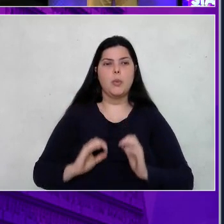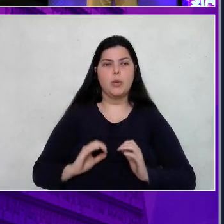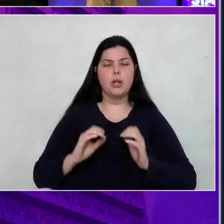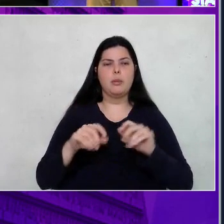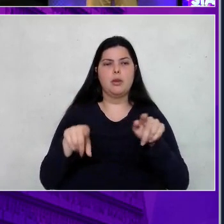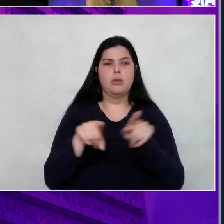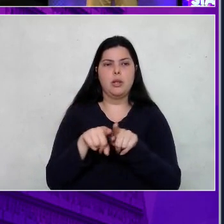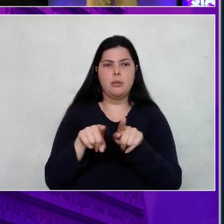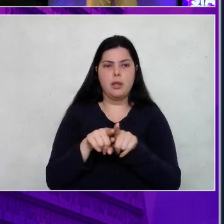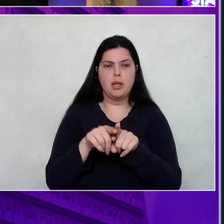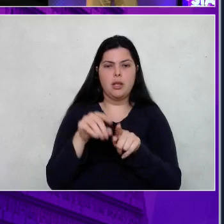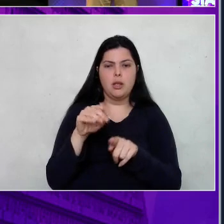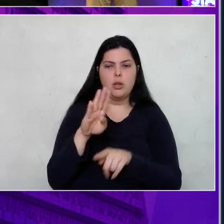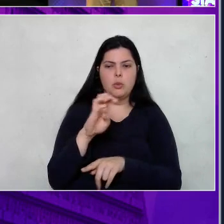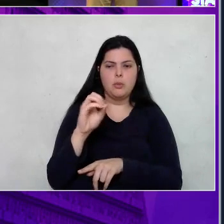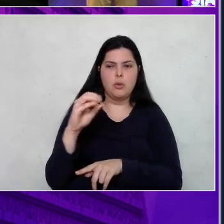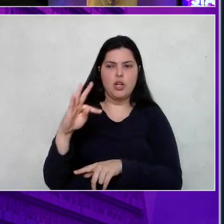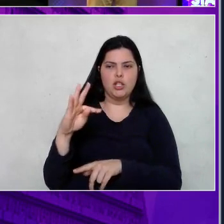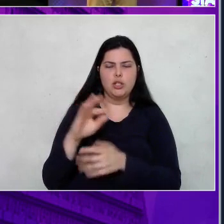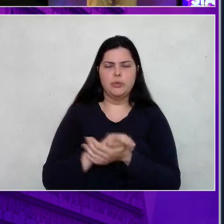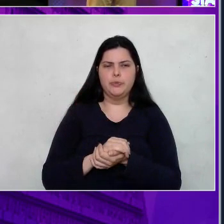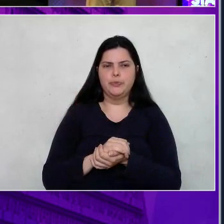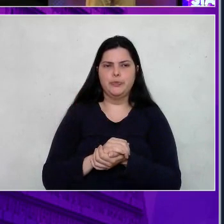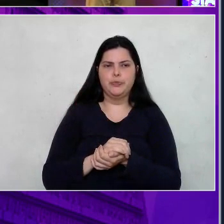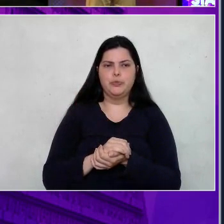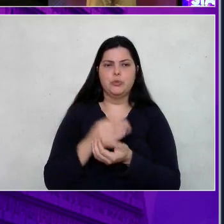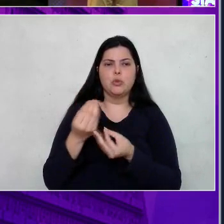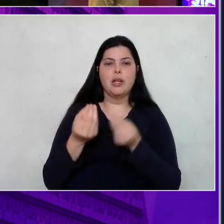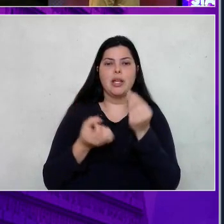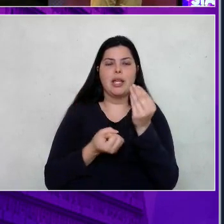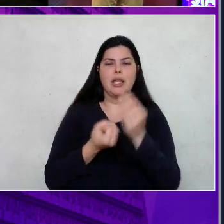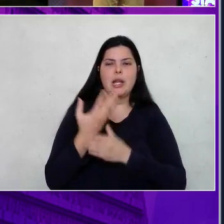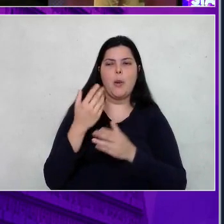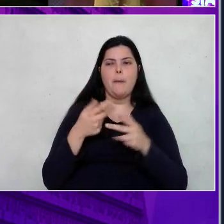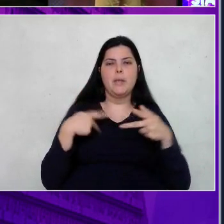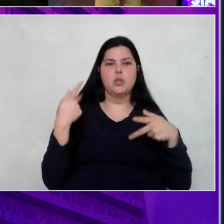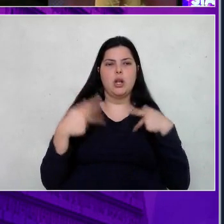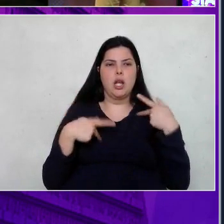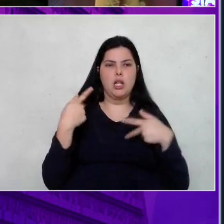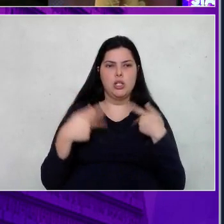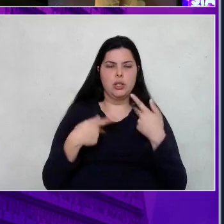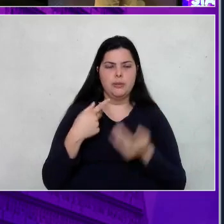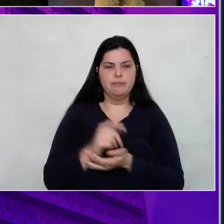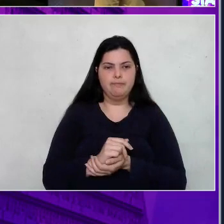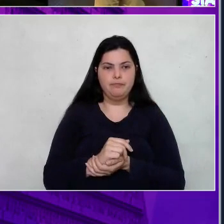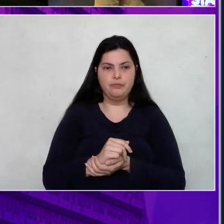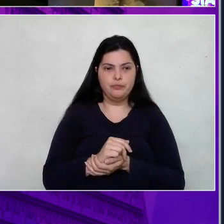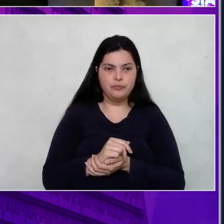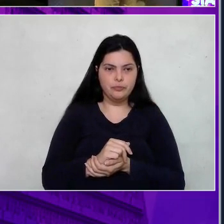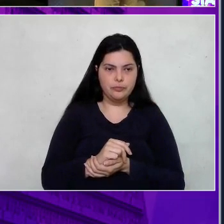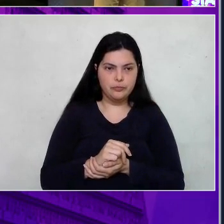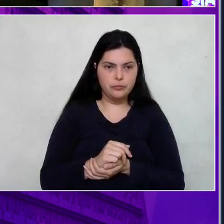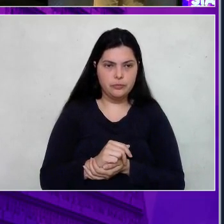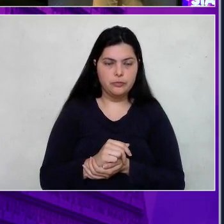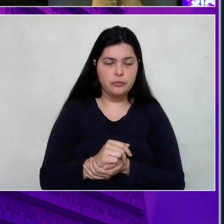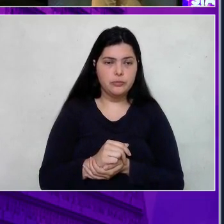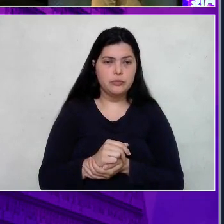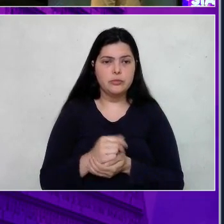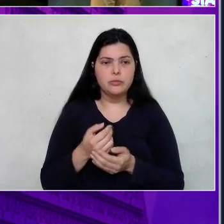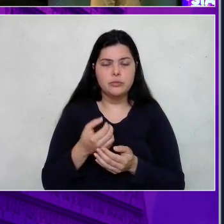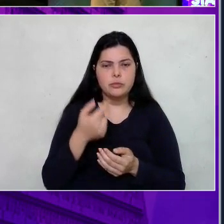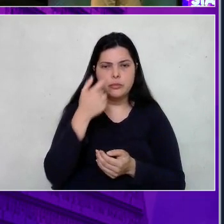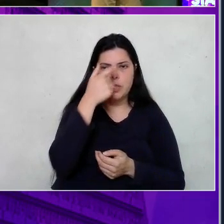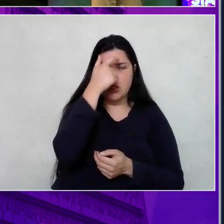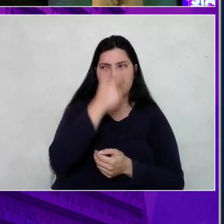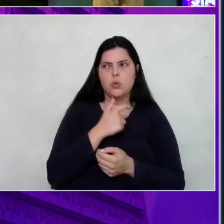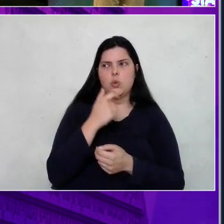que significa isso, né? Construir essa persona. Normalmente você pode começar do tipo, se eu sou um serviço